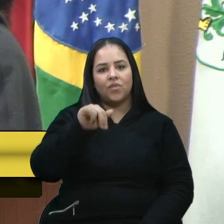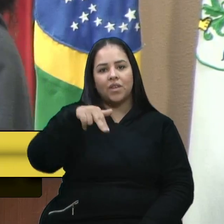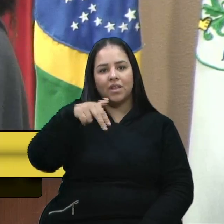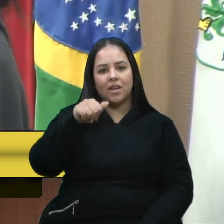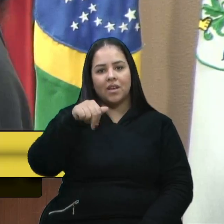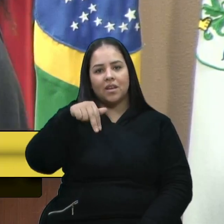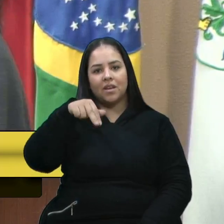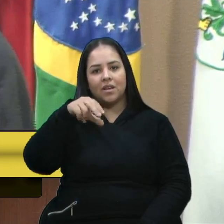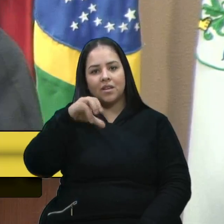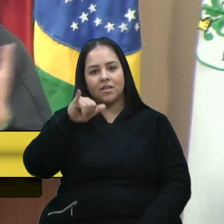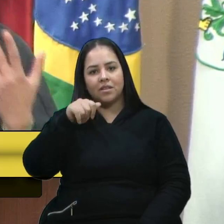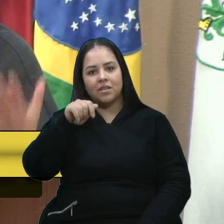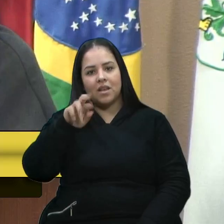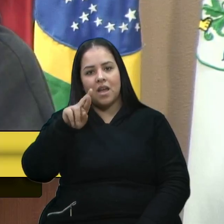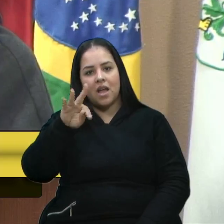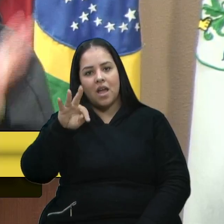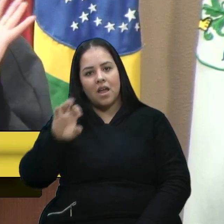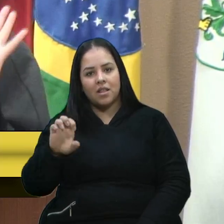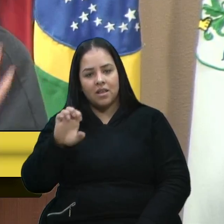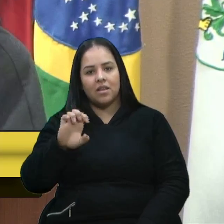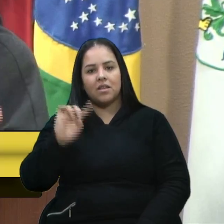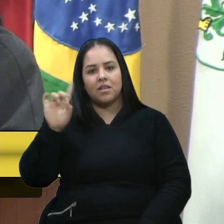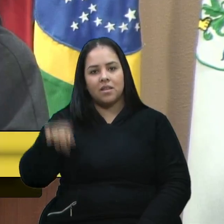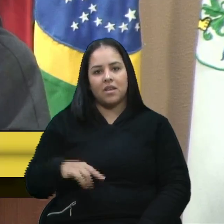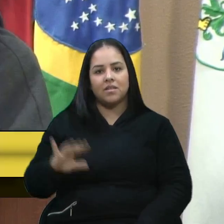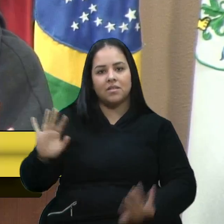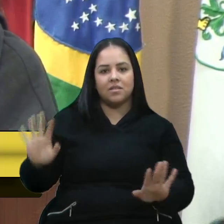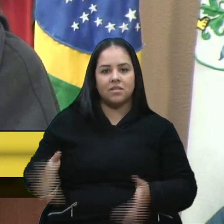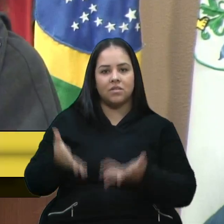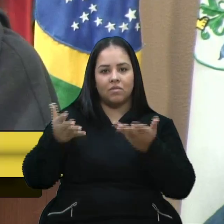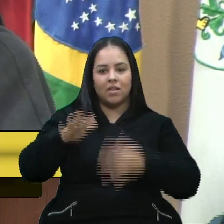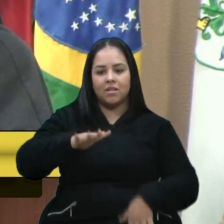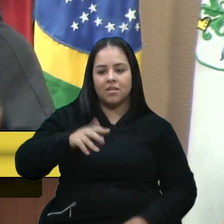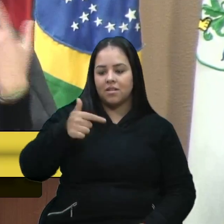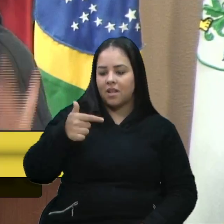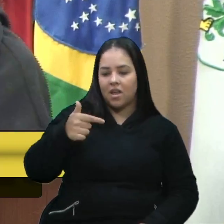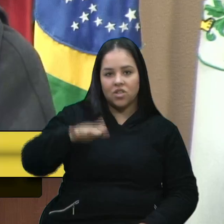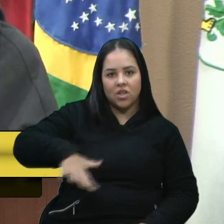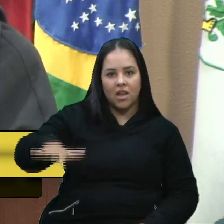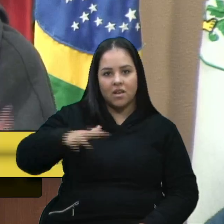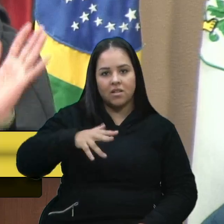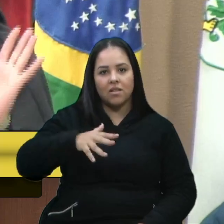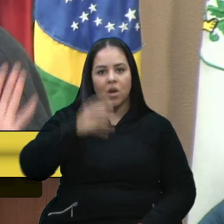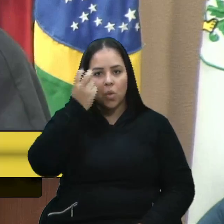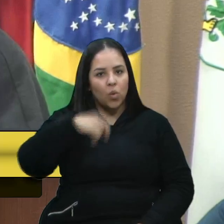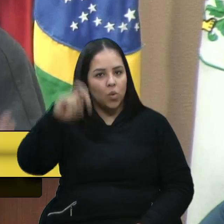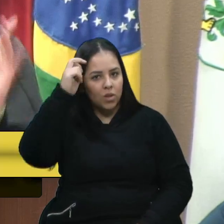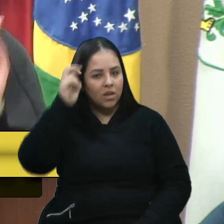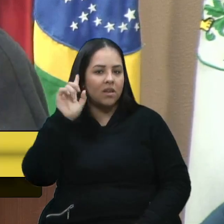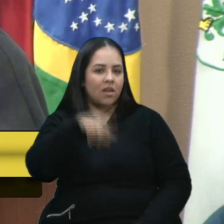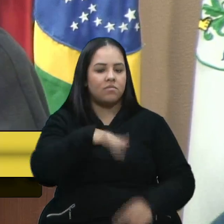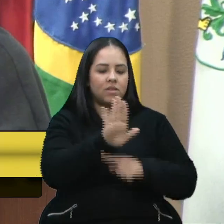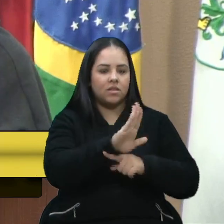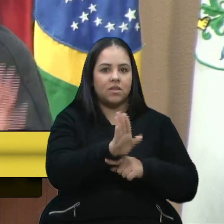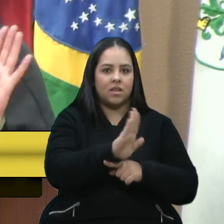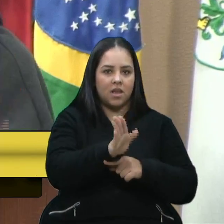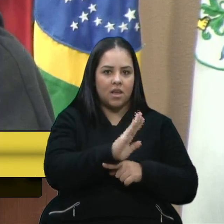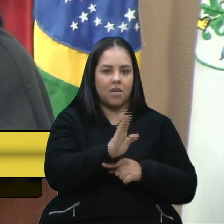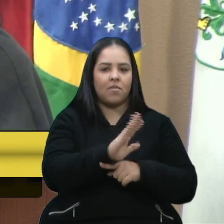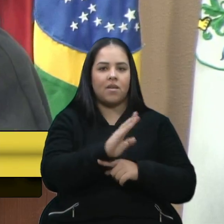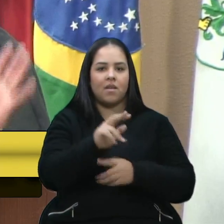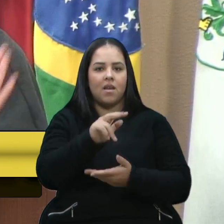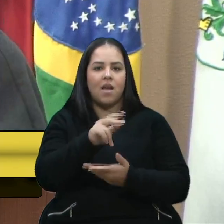é um incentivo de financiamento para os 7 segmentos da cultura, sendo eles o cinema, o folclore,